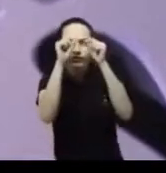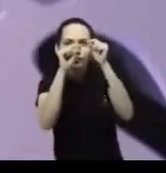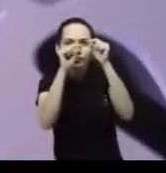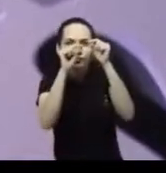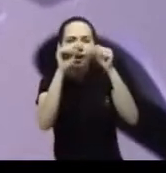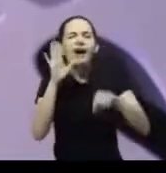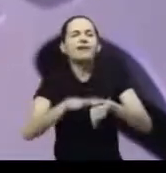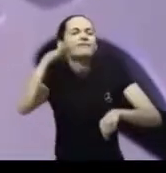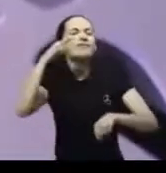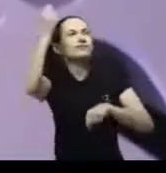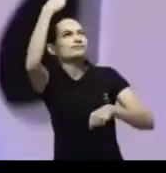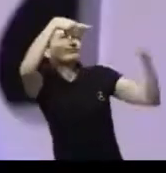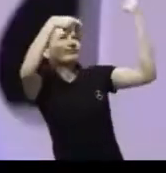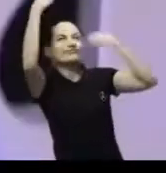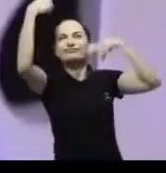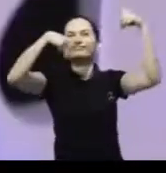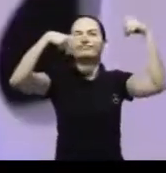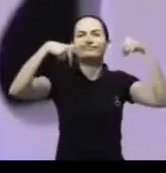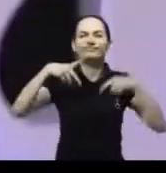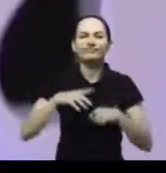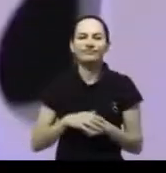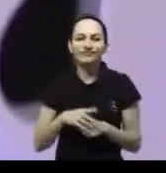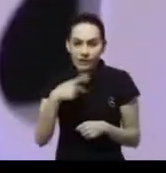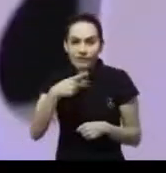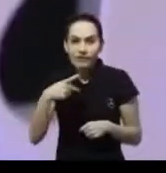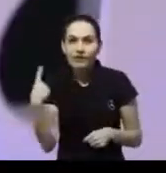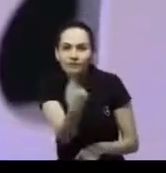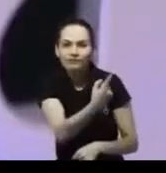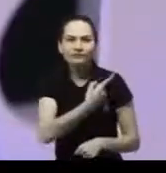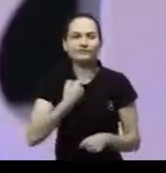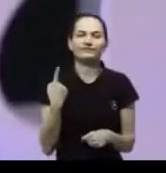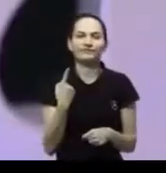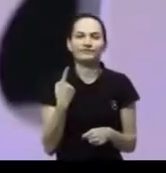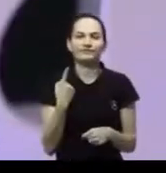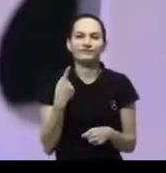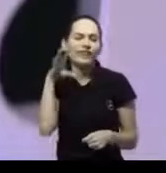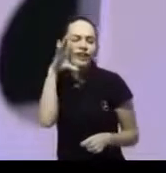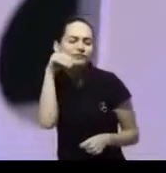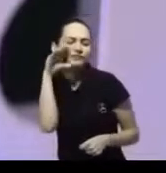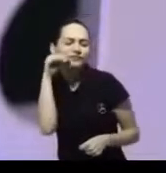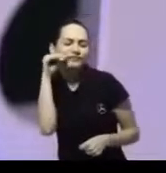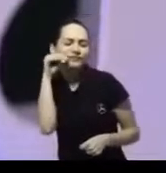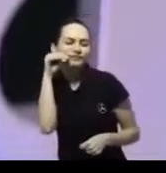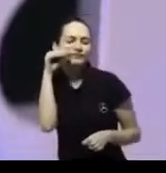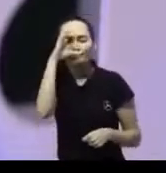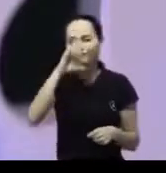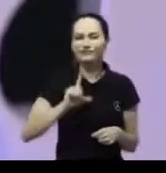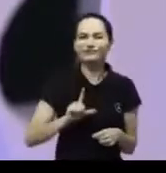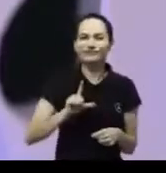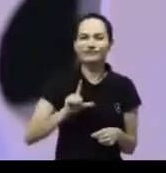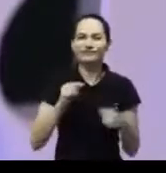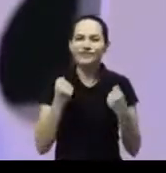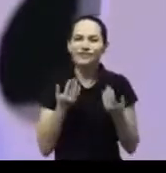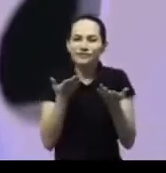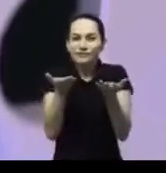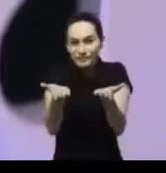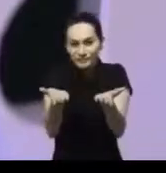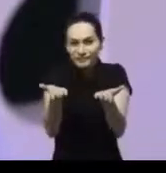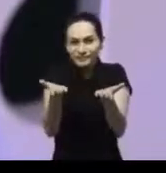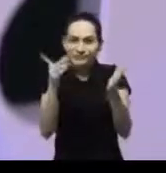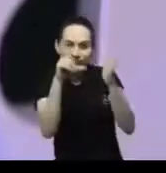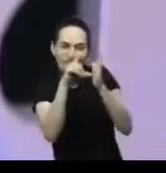mais luz mais brilho estamos falando de nós colaboradores clientes fornecedores